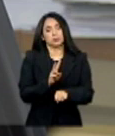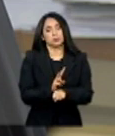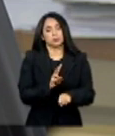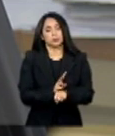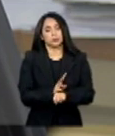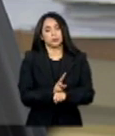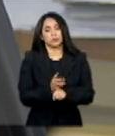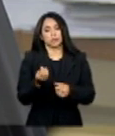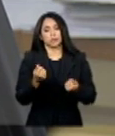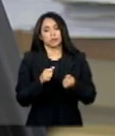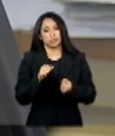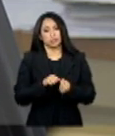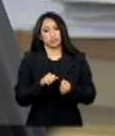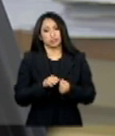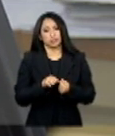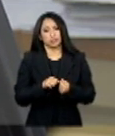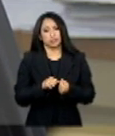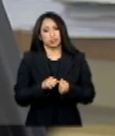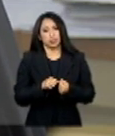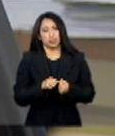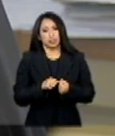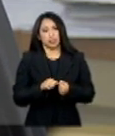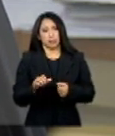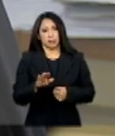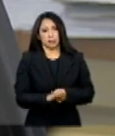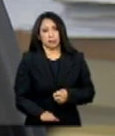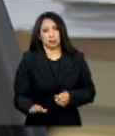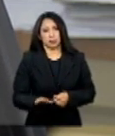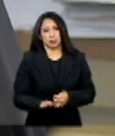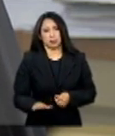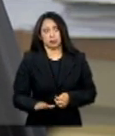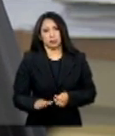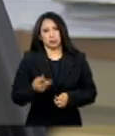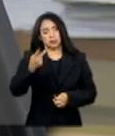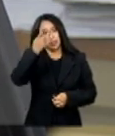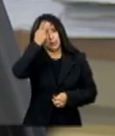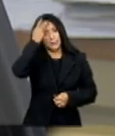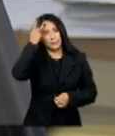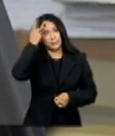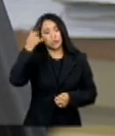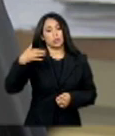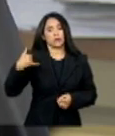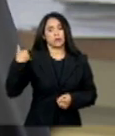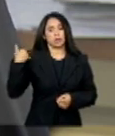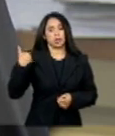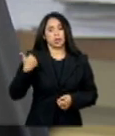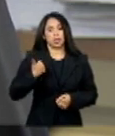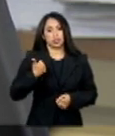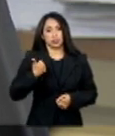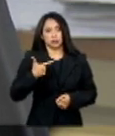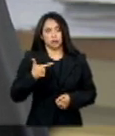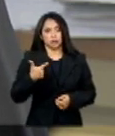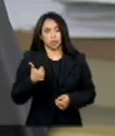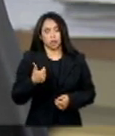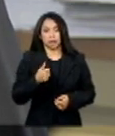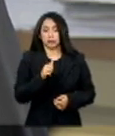atos infracionais praticados por crianças ou seja pessoa com até 12 anos de idade incompletos